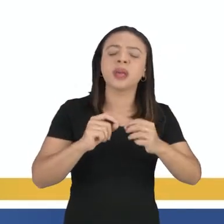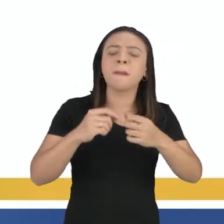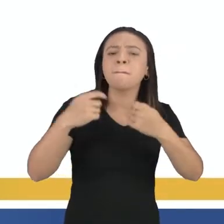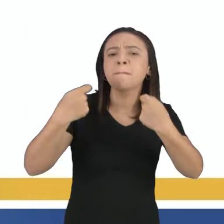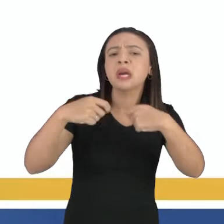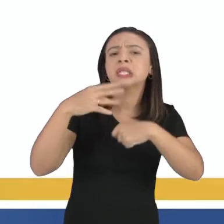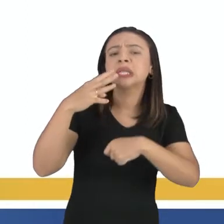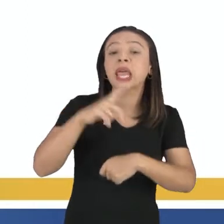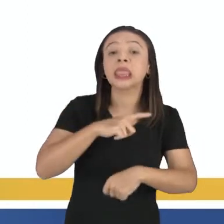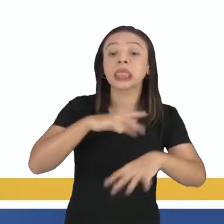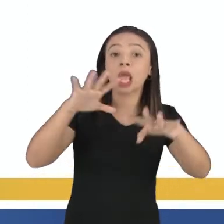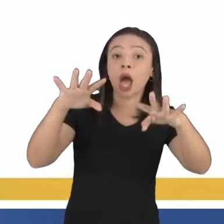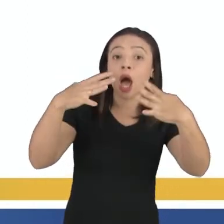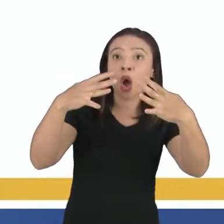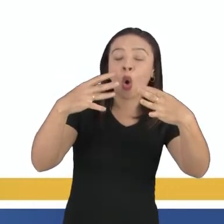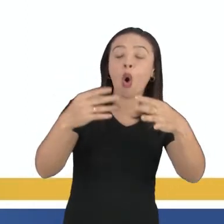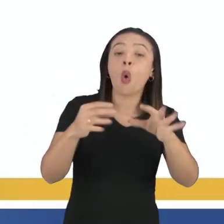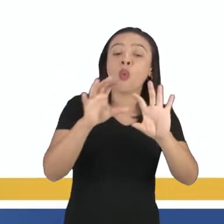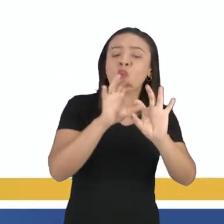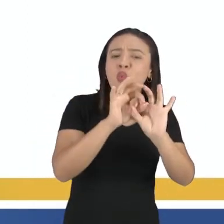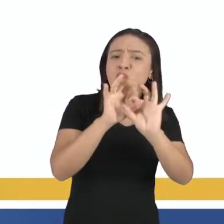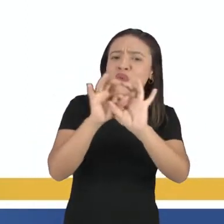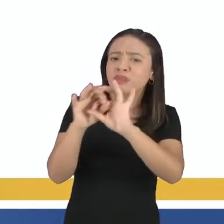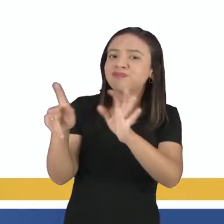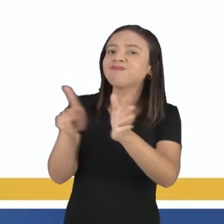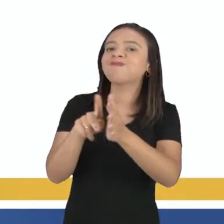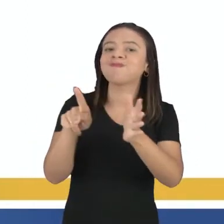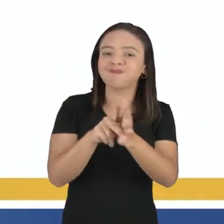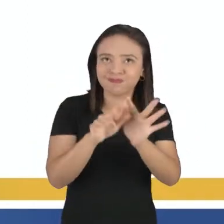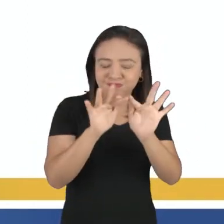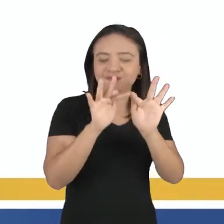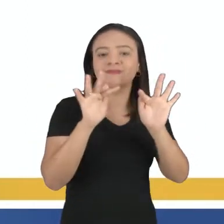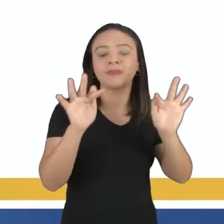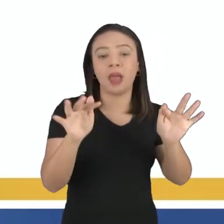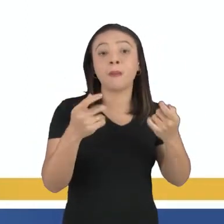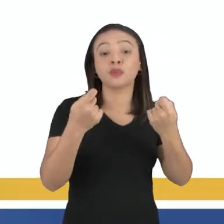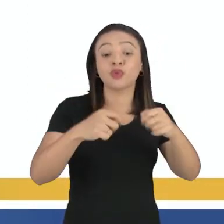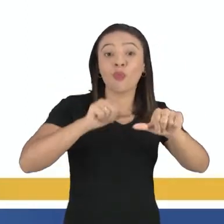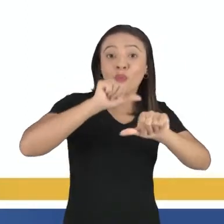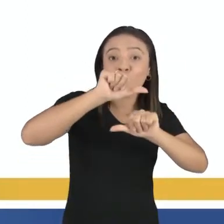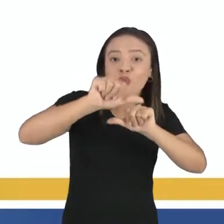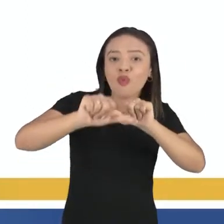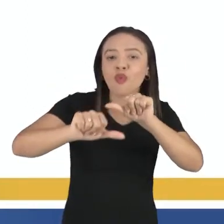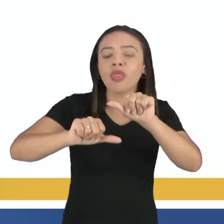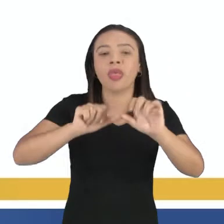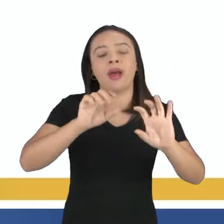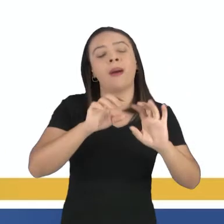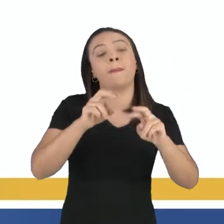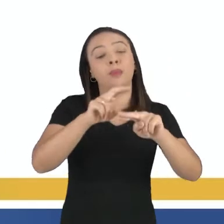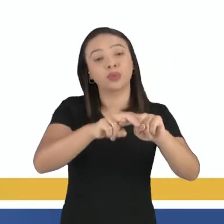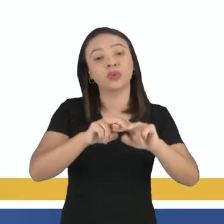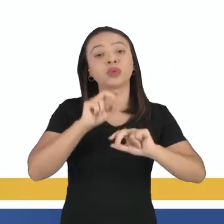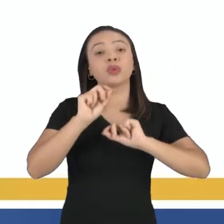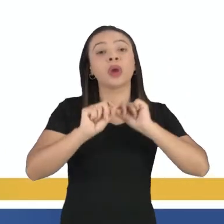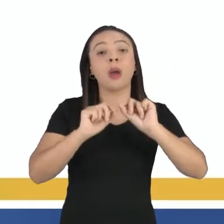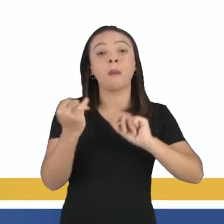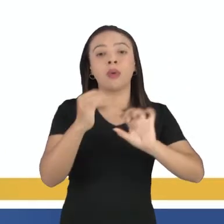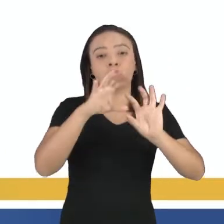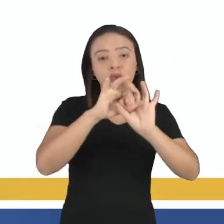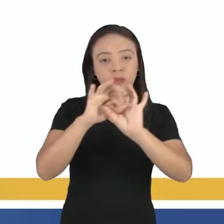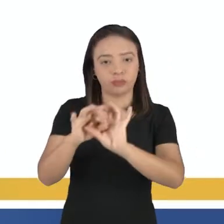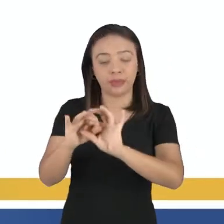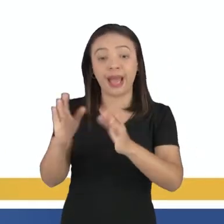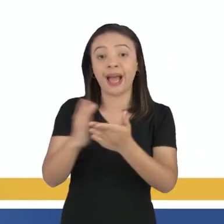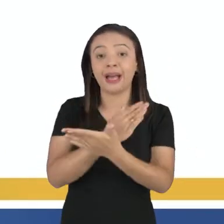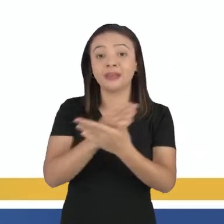contexto da frase, né, ele pode mudar o sentido. Então, nem sempre uma